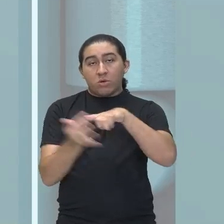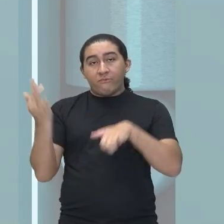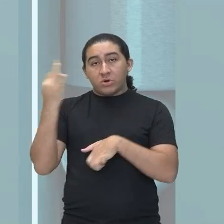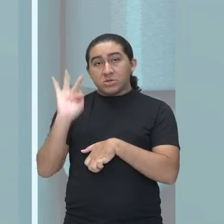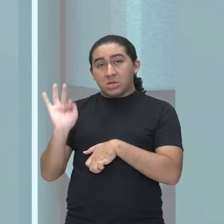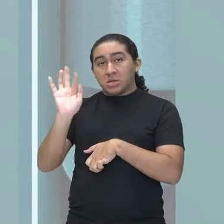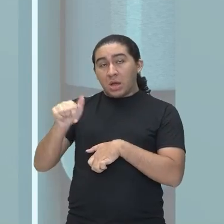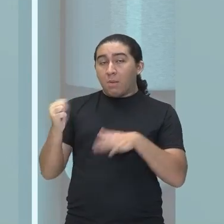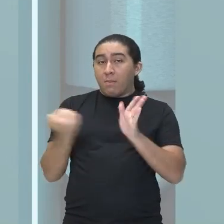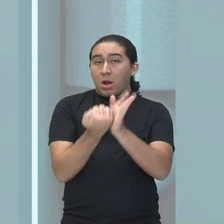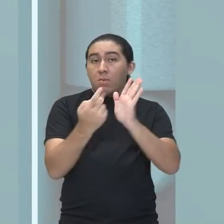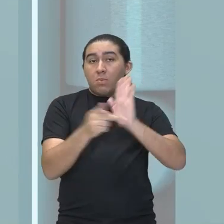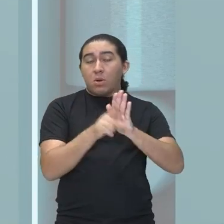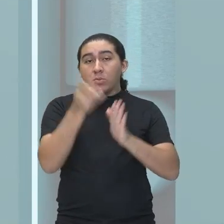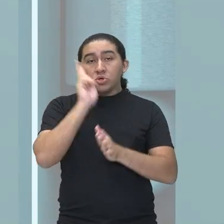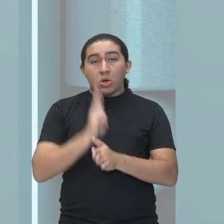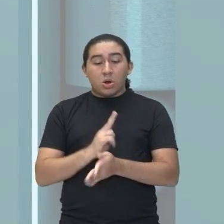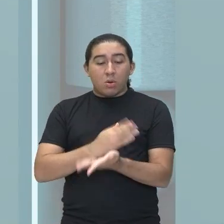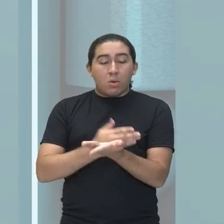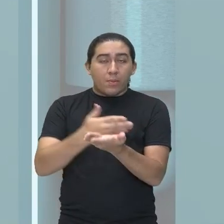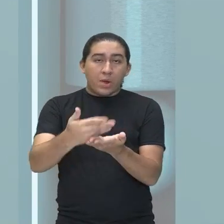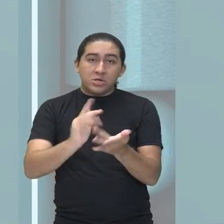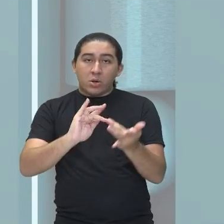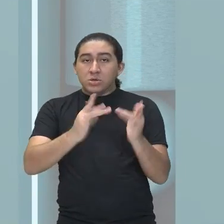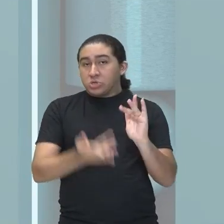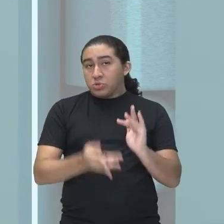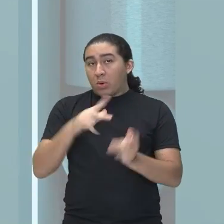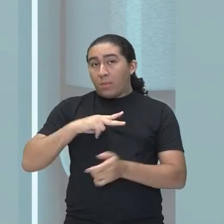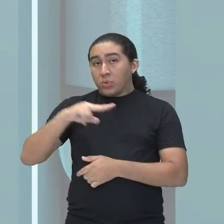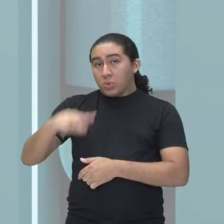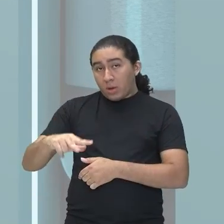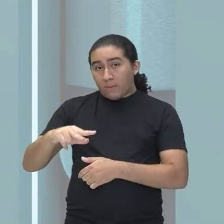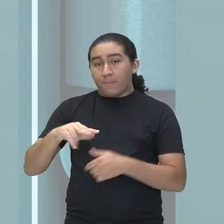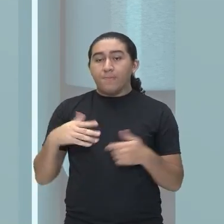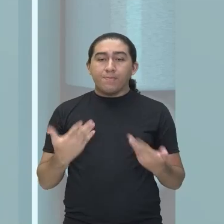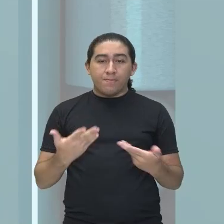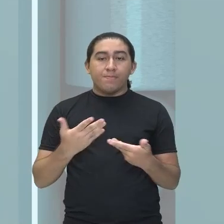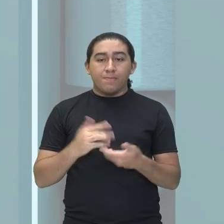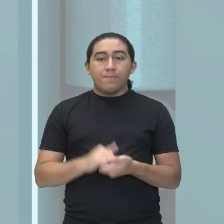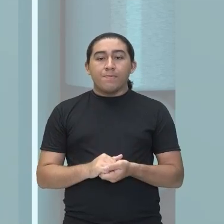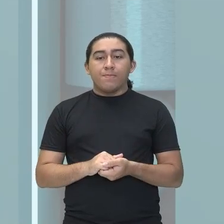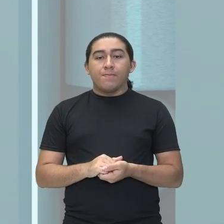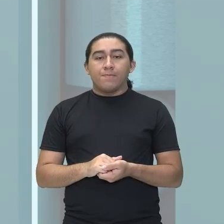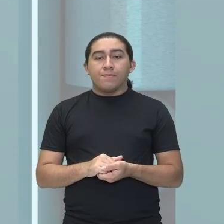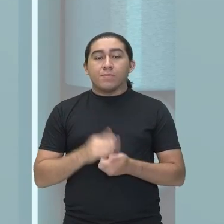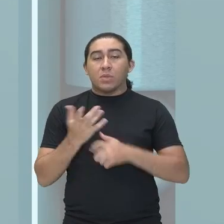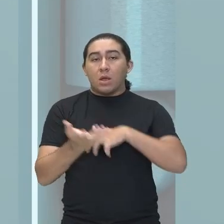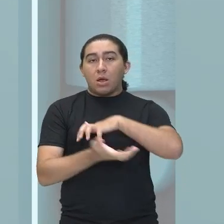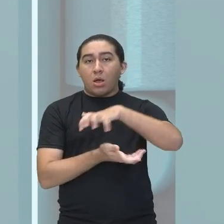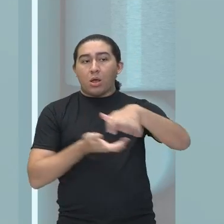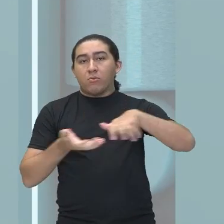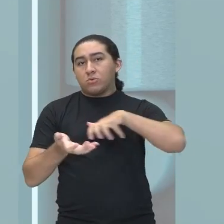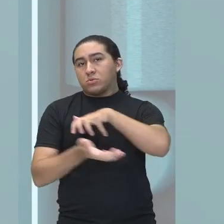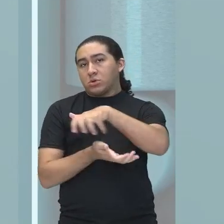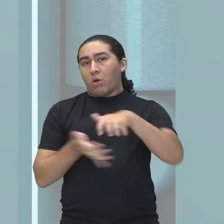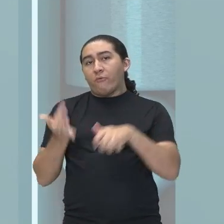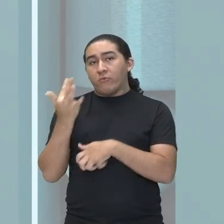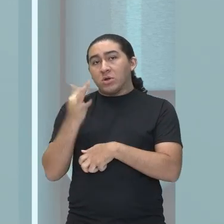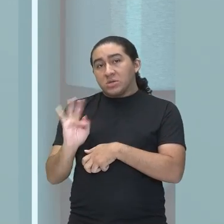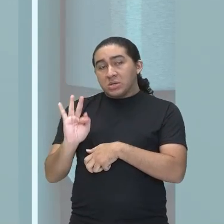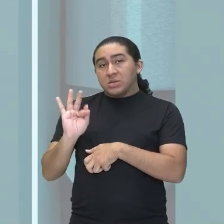marcos históricos para o início do arcadismo em Portugal? Então, na Revolução Francesa, o ideal deles